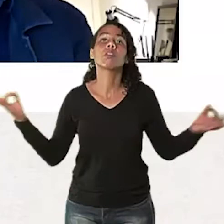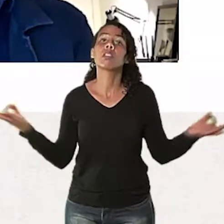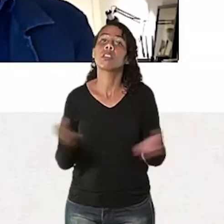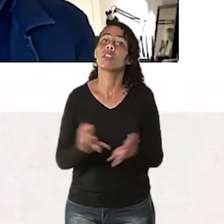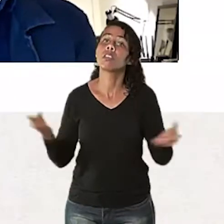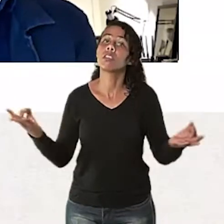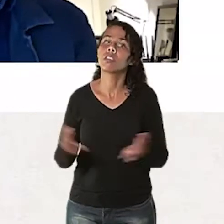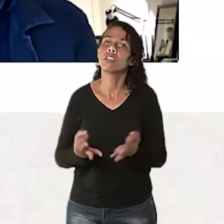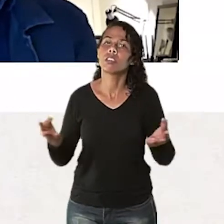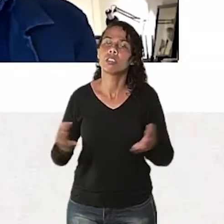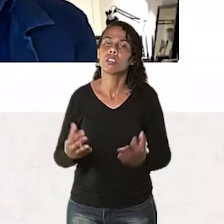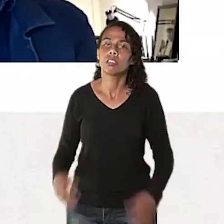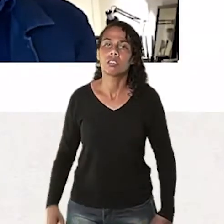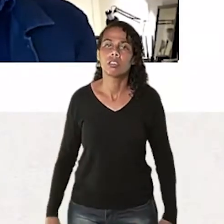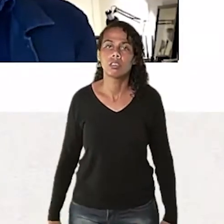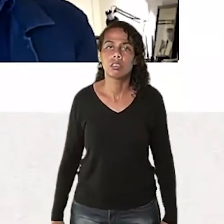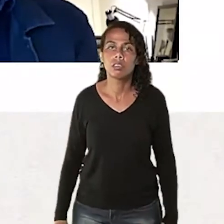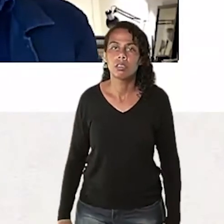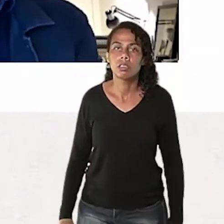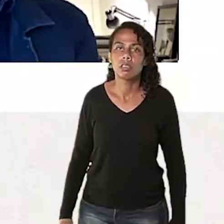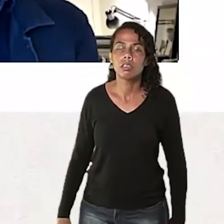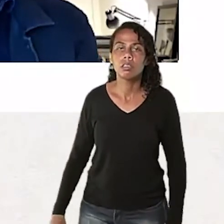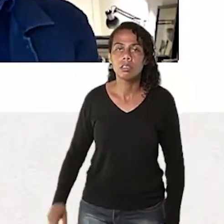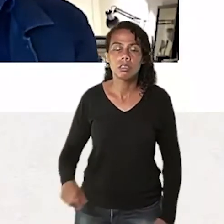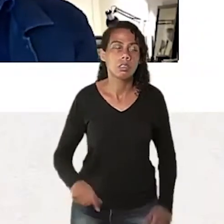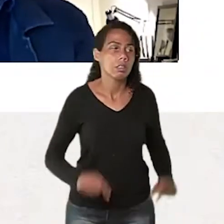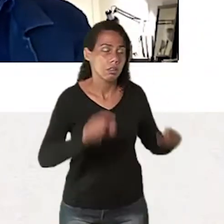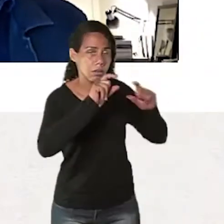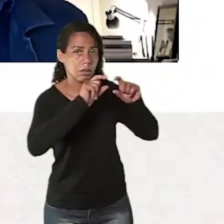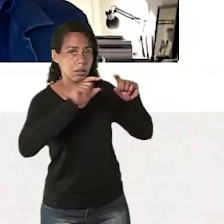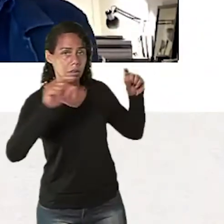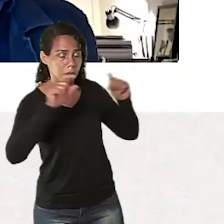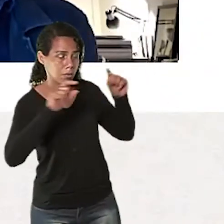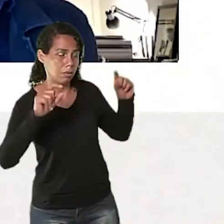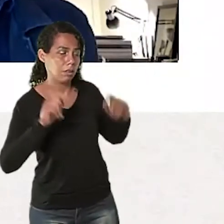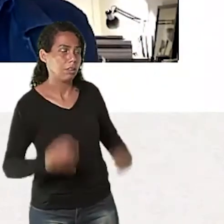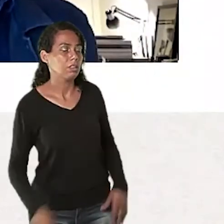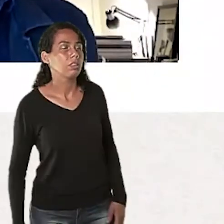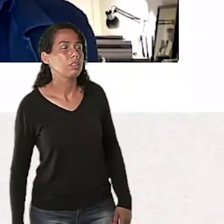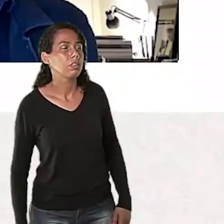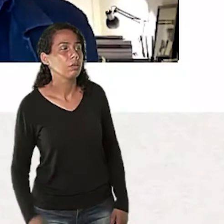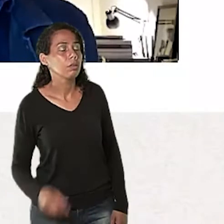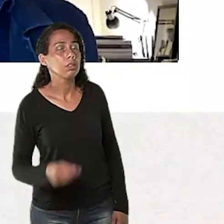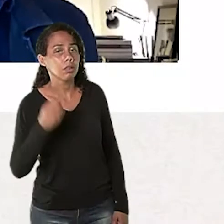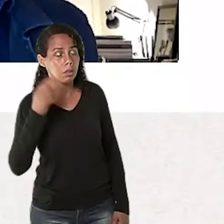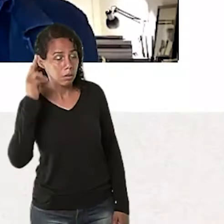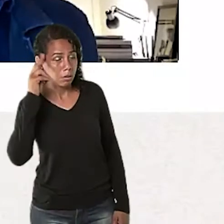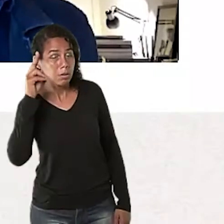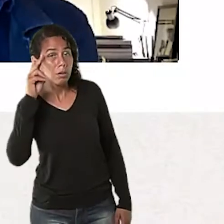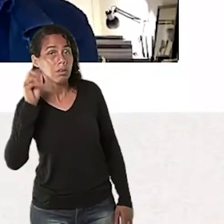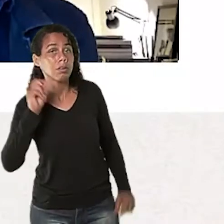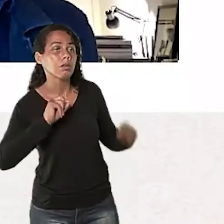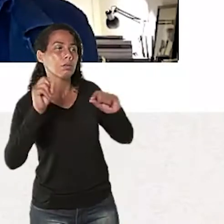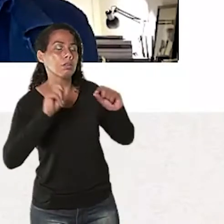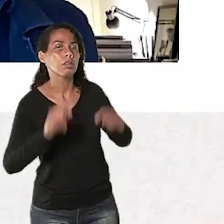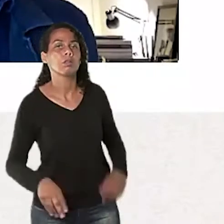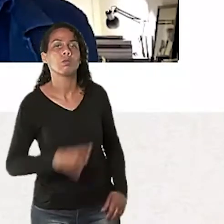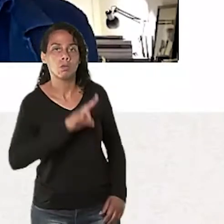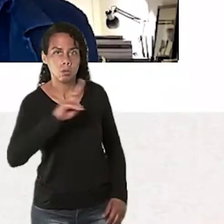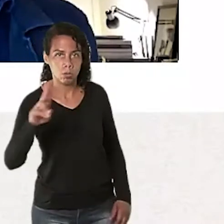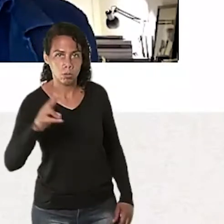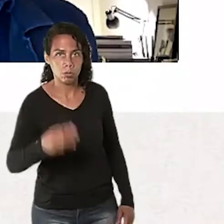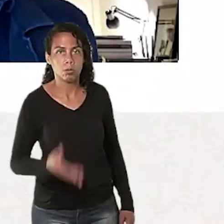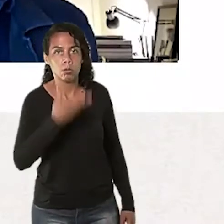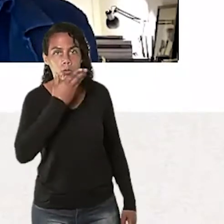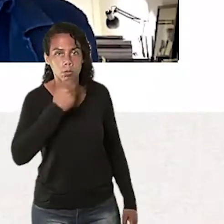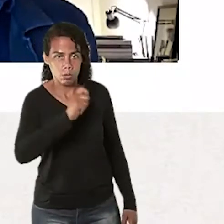uma frase para mim muito parecida com essa que você falou do Ivan. Ele disse assim: no dia em que os romancistas